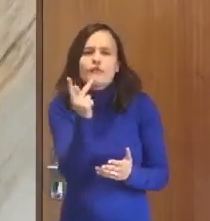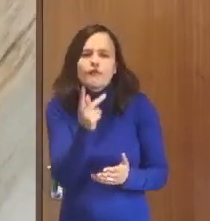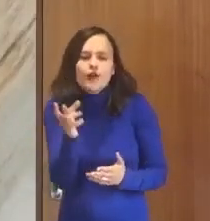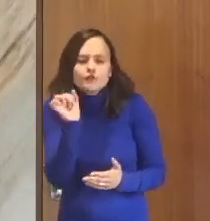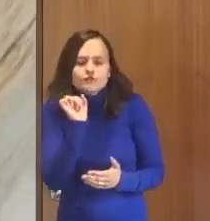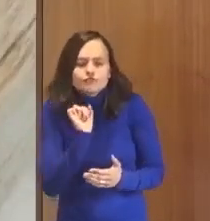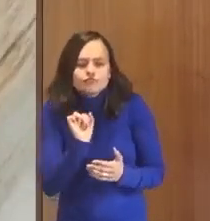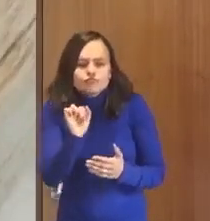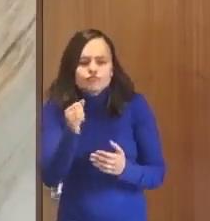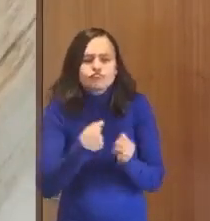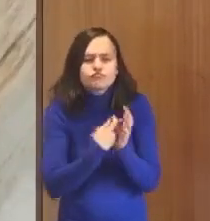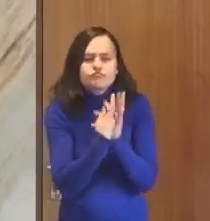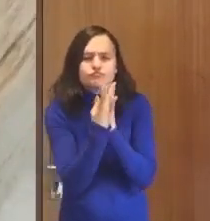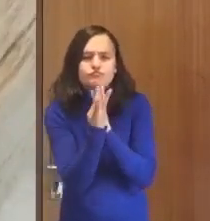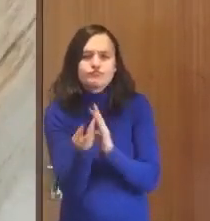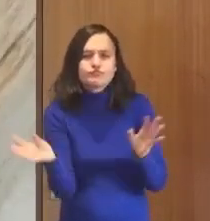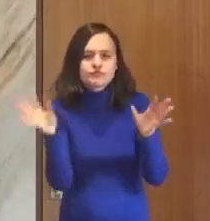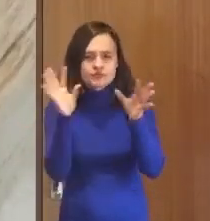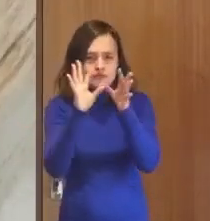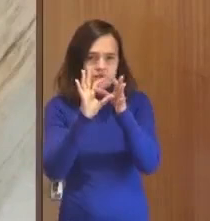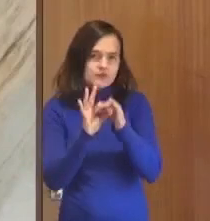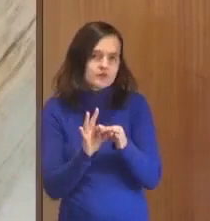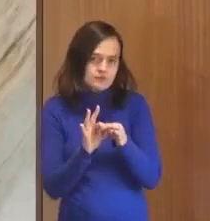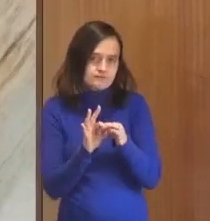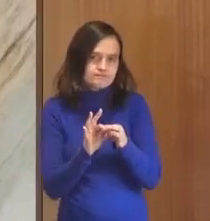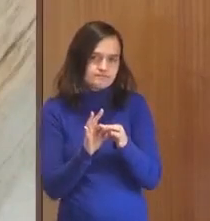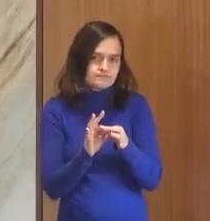pela arte camoniana.